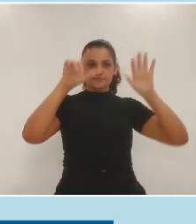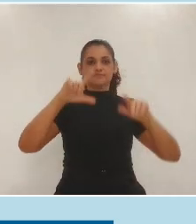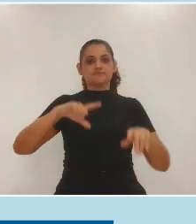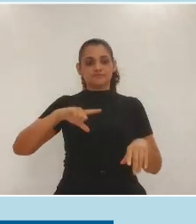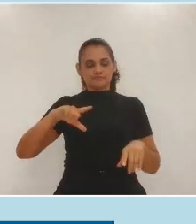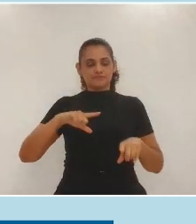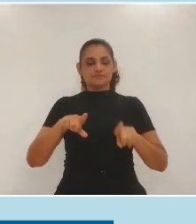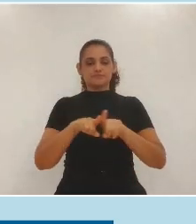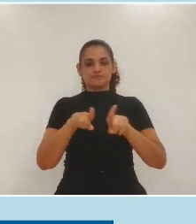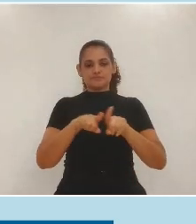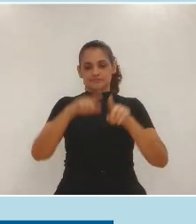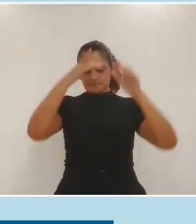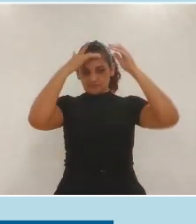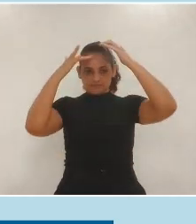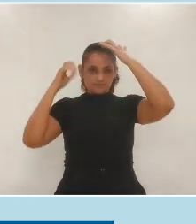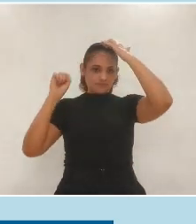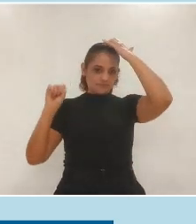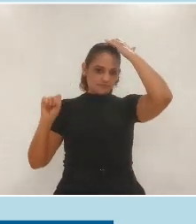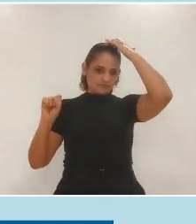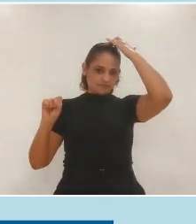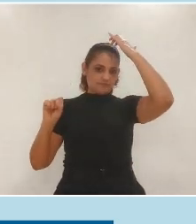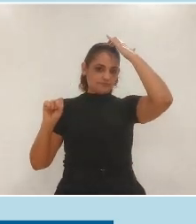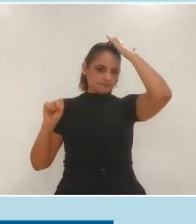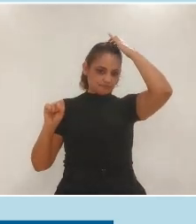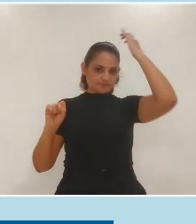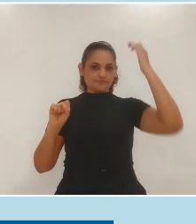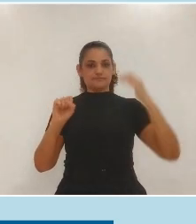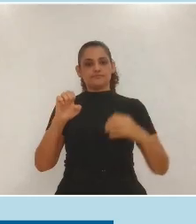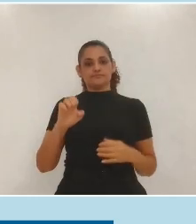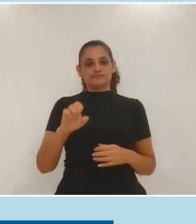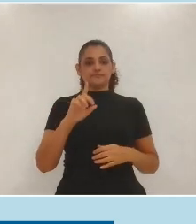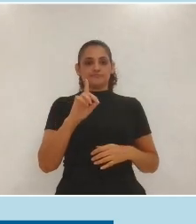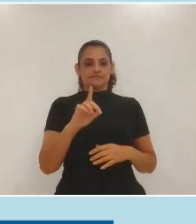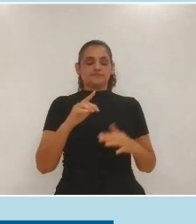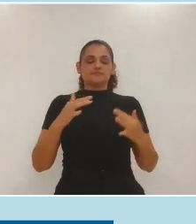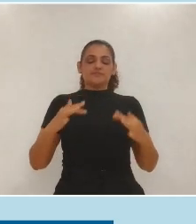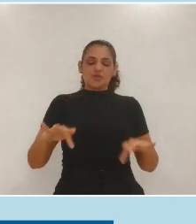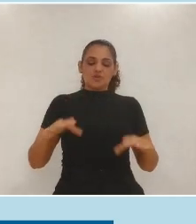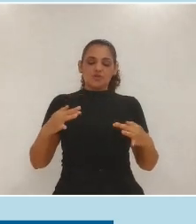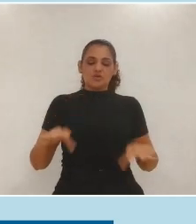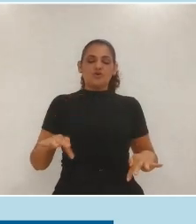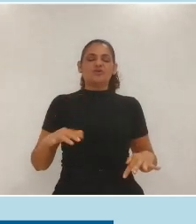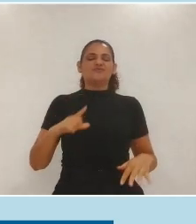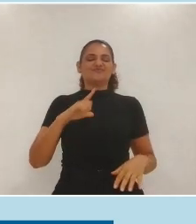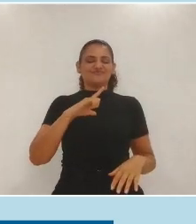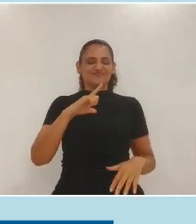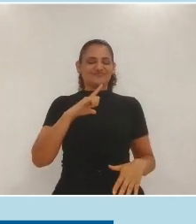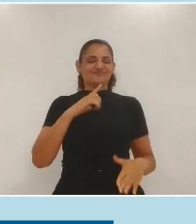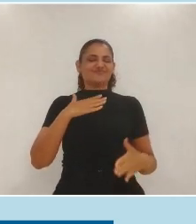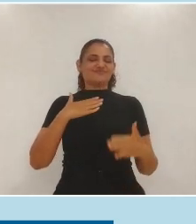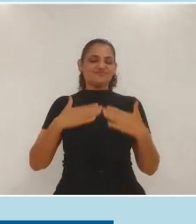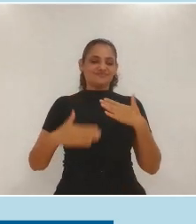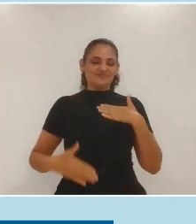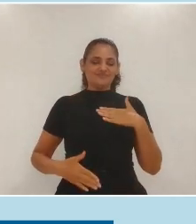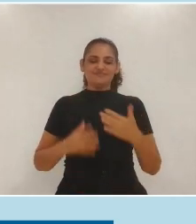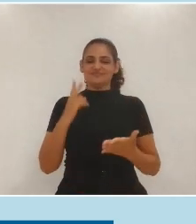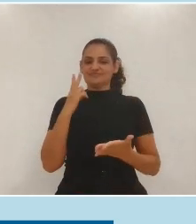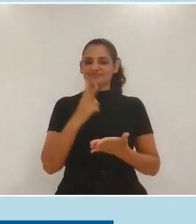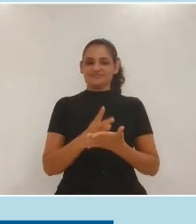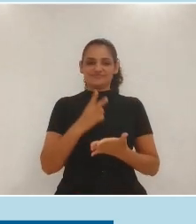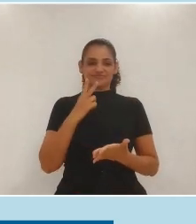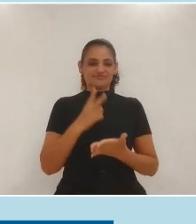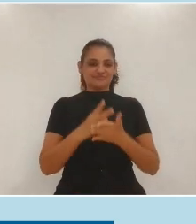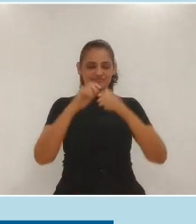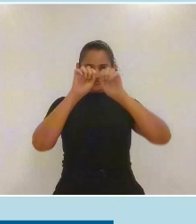de Ehlers-Danlos sentem dores crônicas. Pessoas autistas sempre vão se queixar de dor crônica.